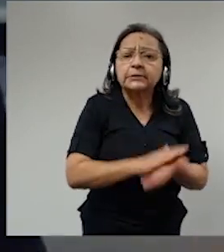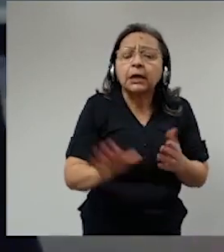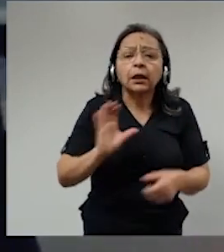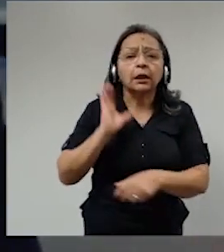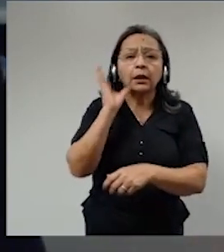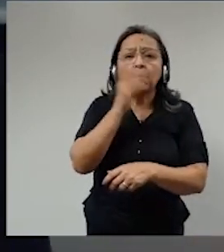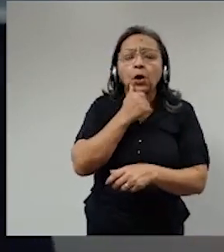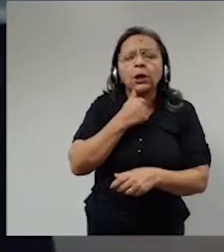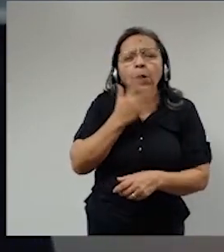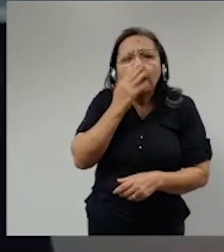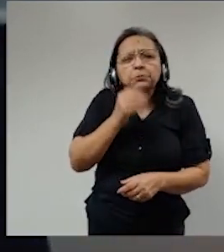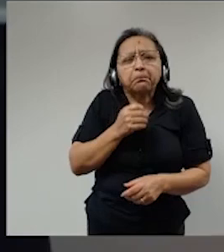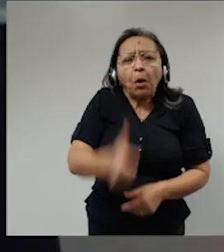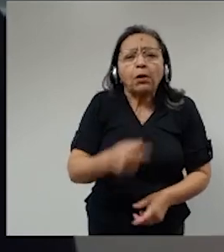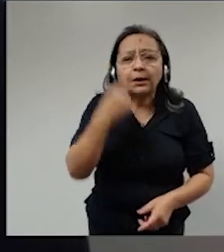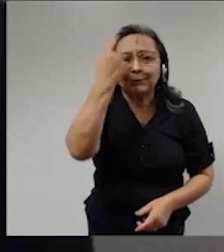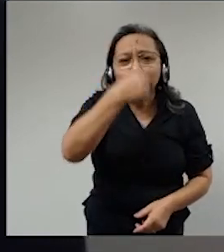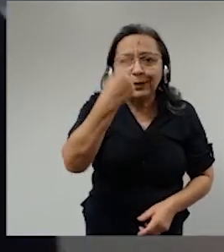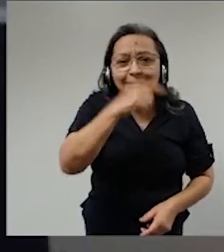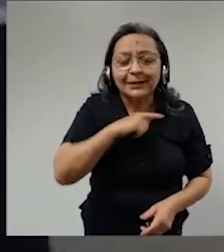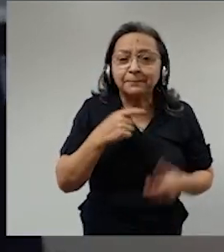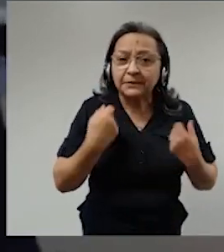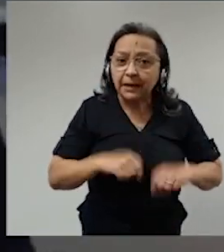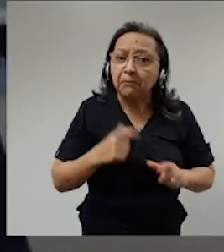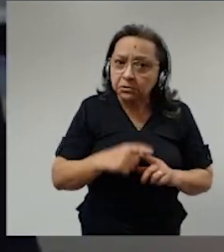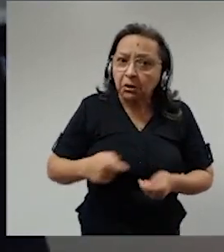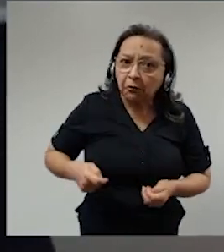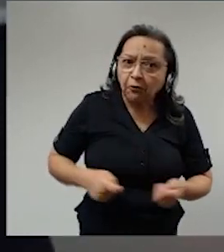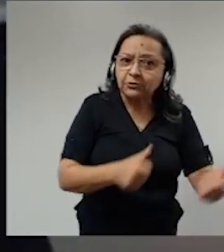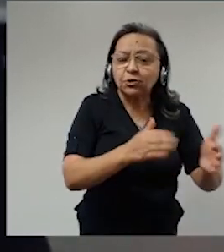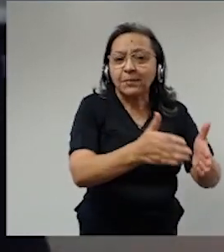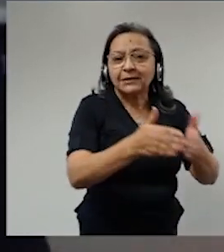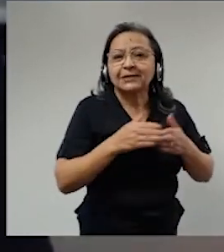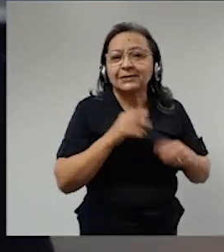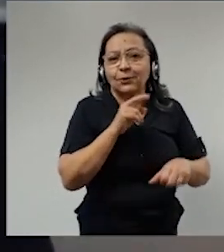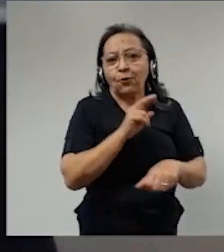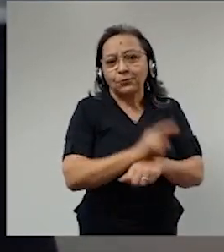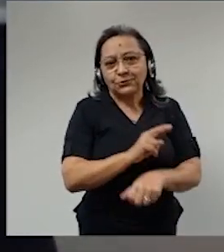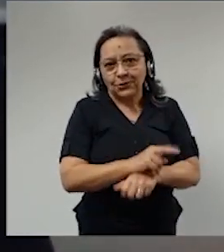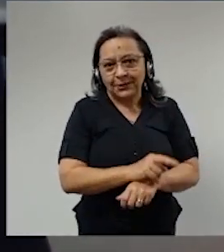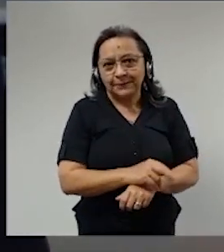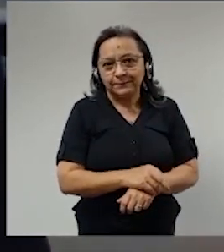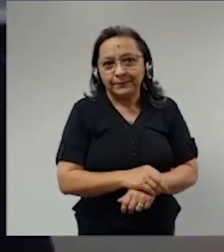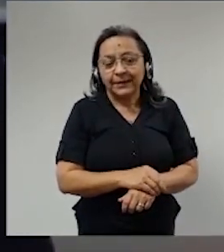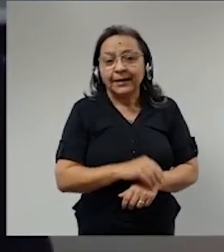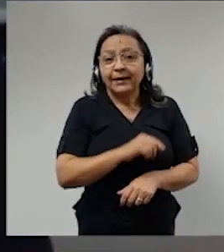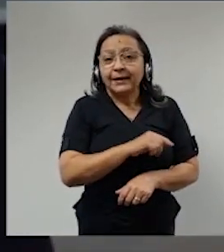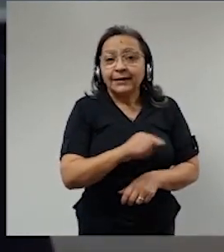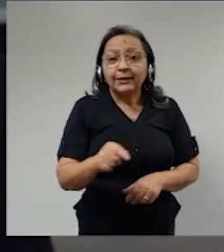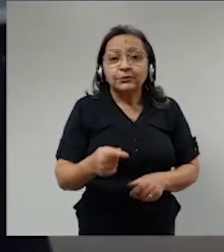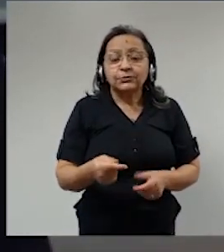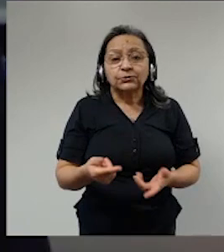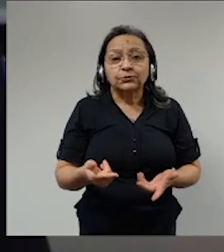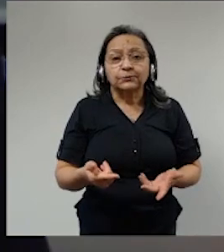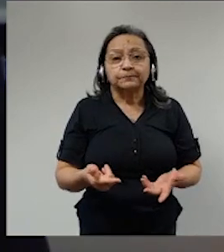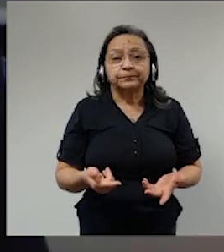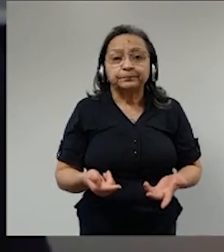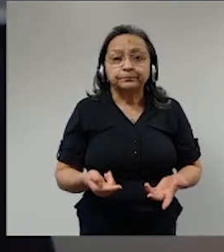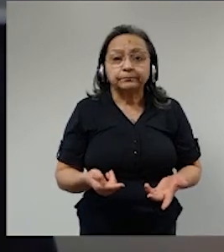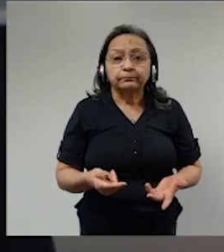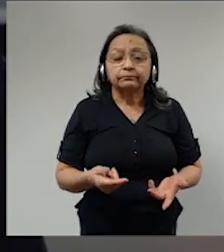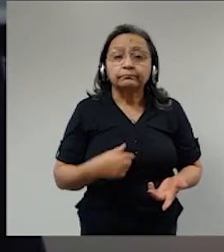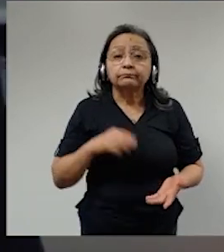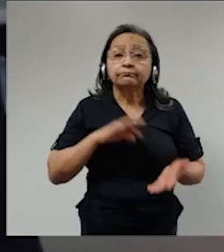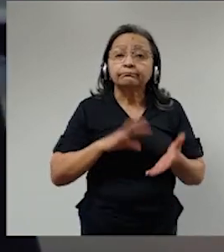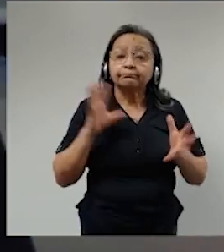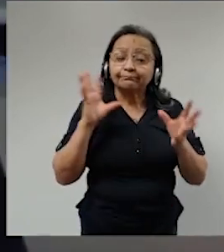que em poucas horas, se houver necessidade, pode ser concedida uma licença compulsória. Isso não se trata, a rigor, de uma